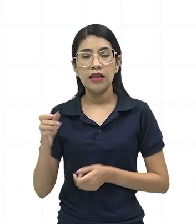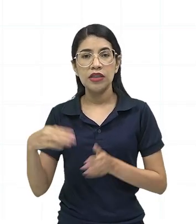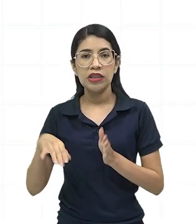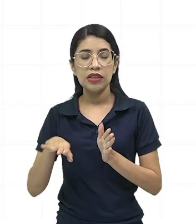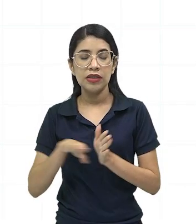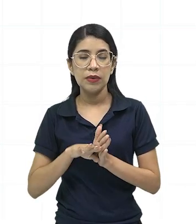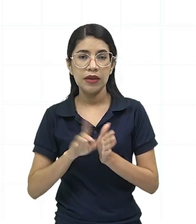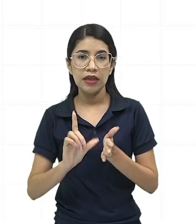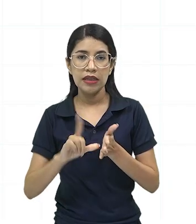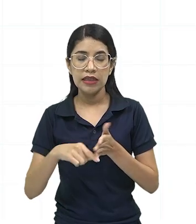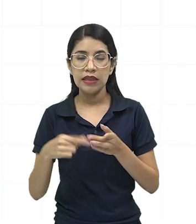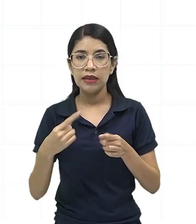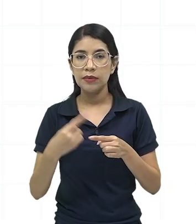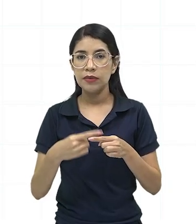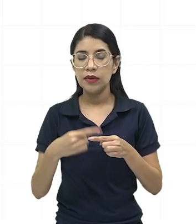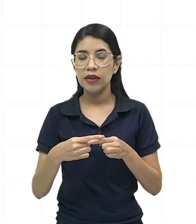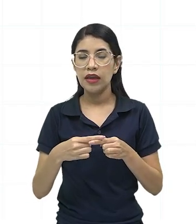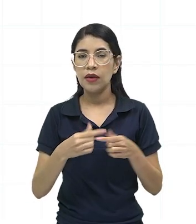o ônibus.